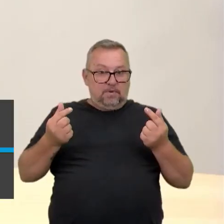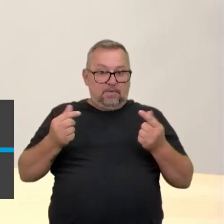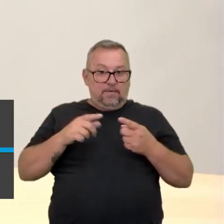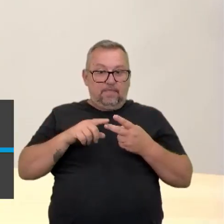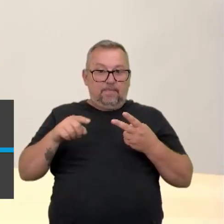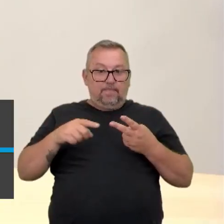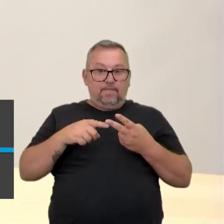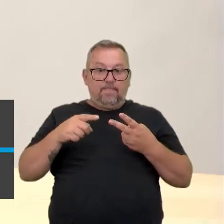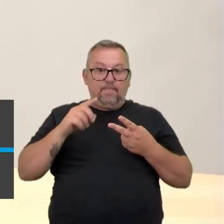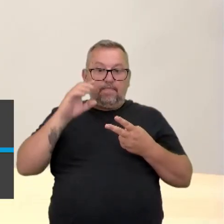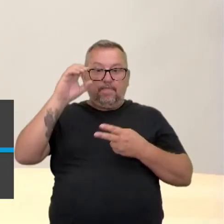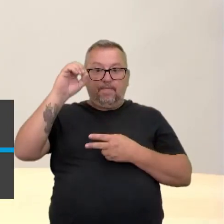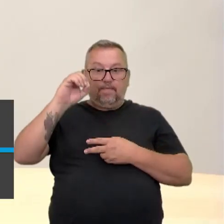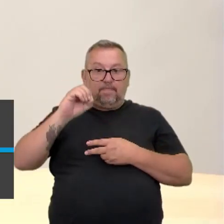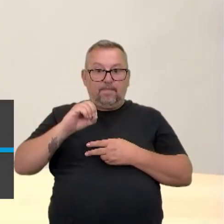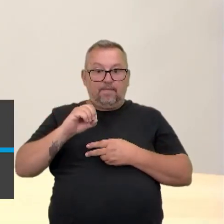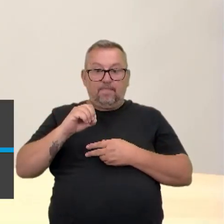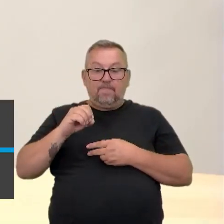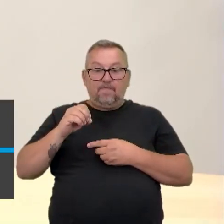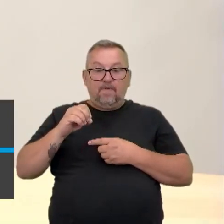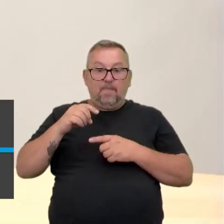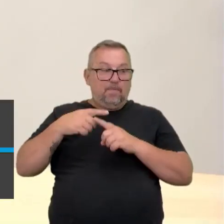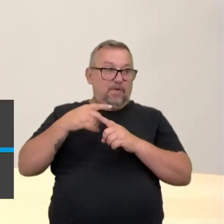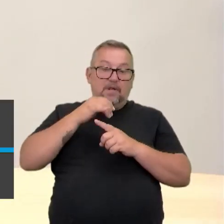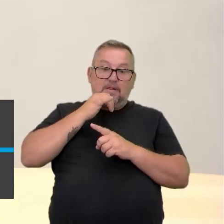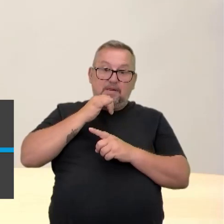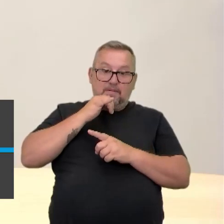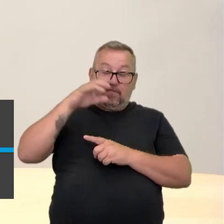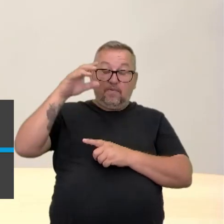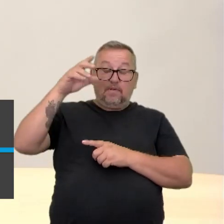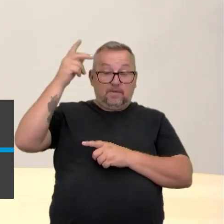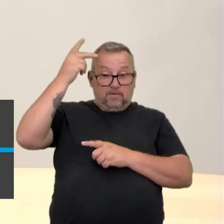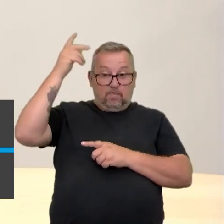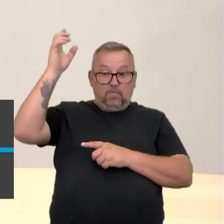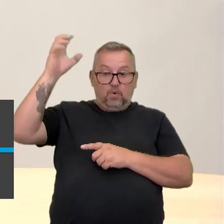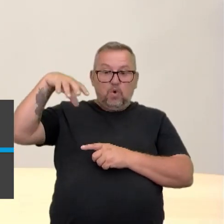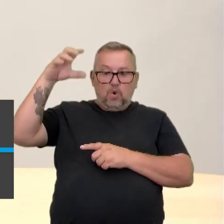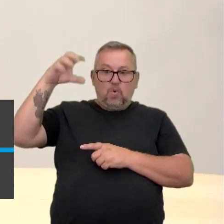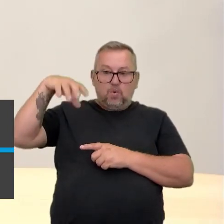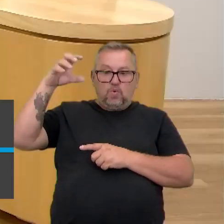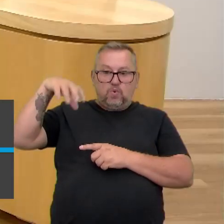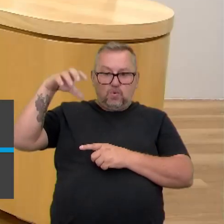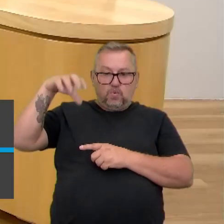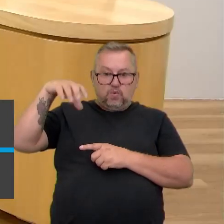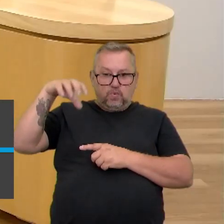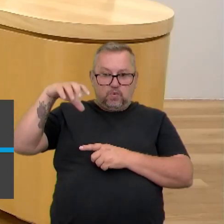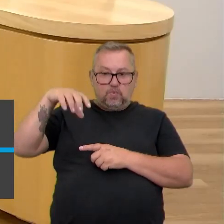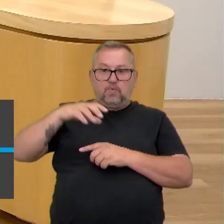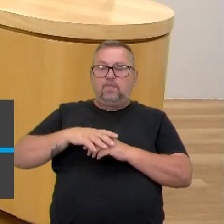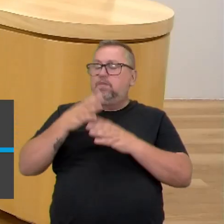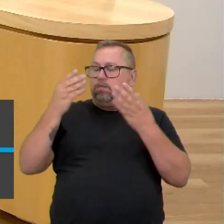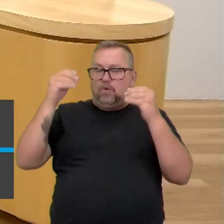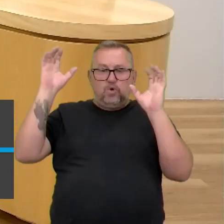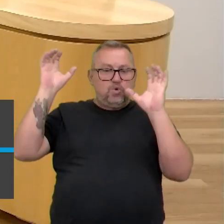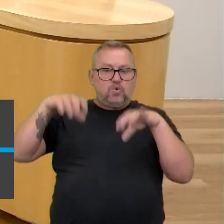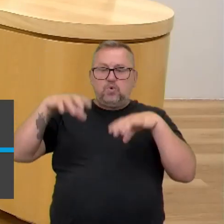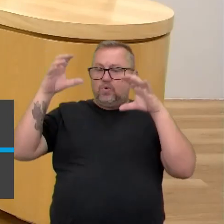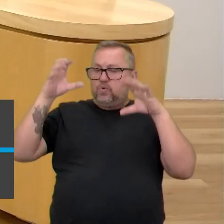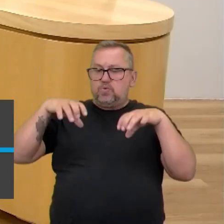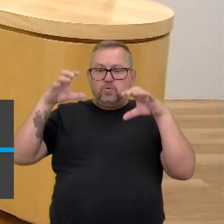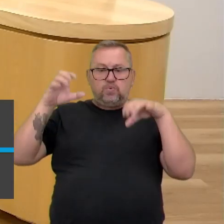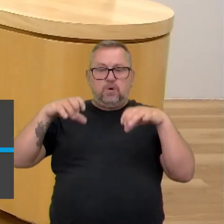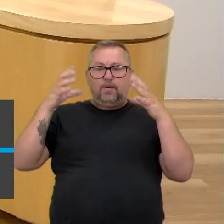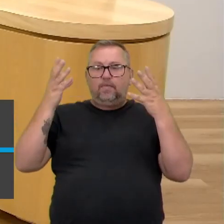não fica sem farol. Porque, por exemplo, aqui em São Paulo tá chovendo muito. É uma cidade que não é a prova d'água. Tá chovendo muito, tipo, absurdos.